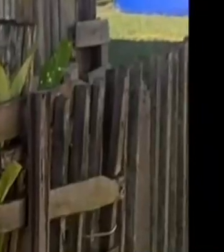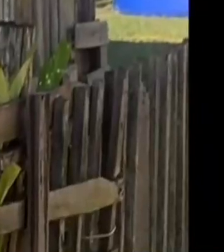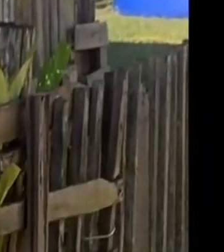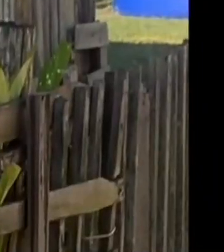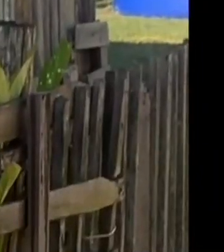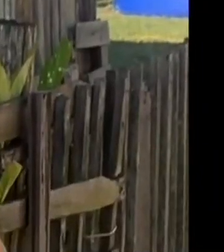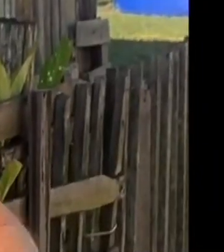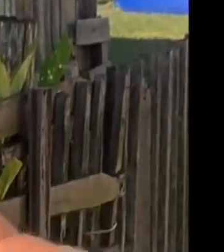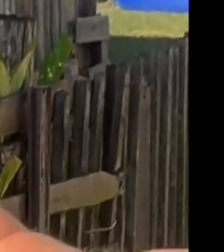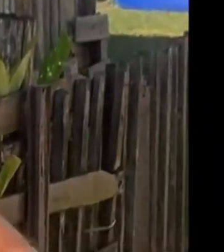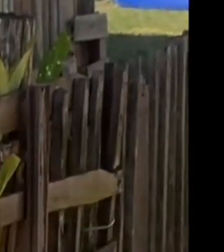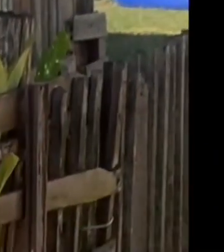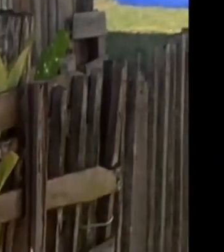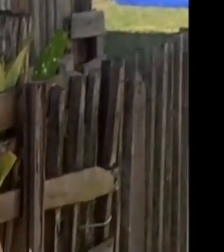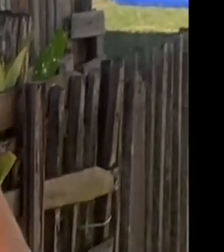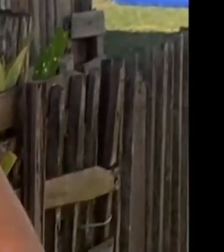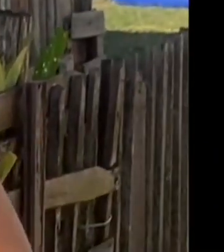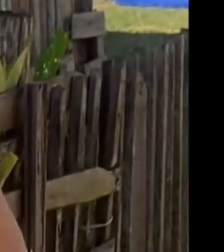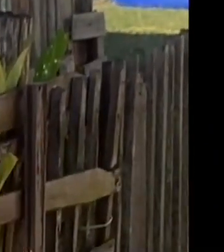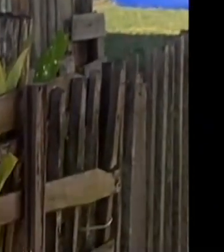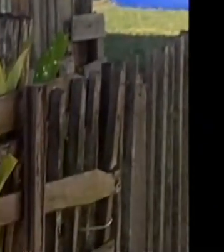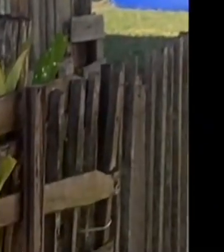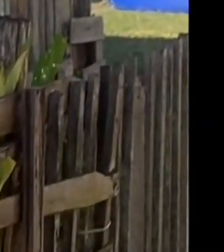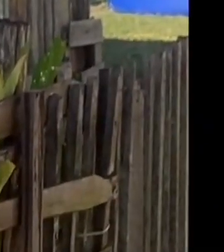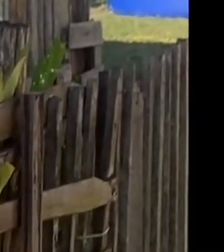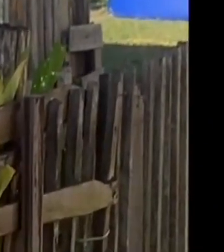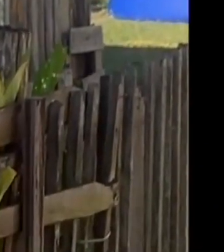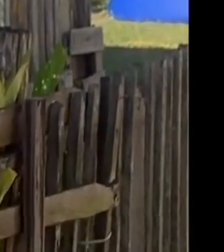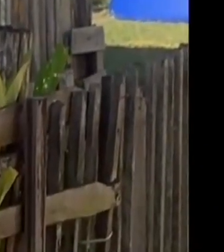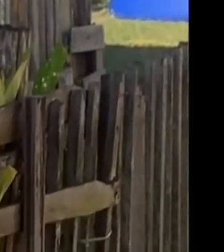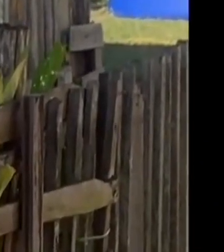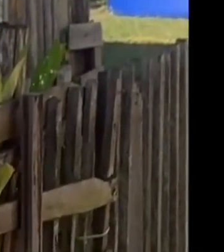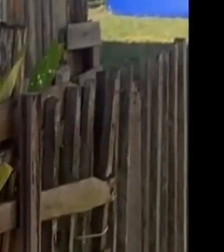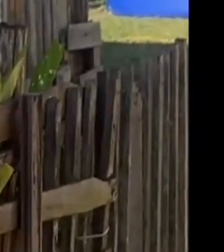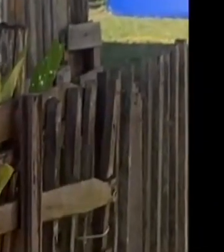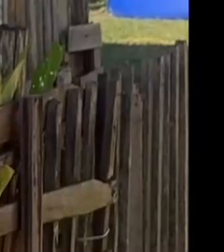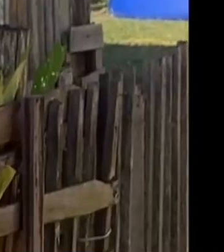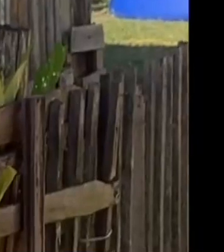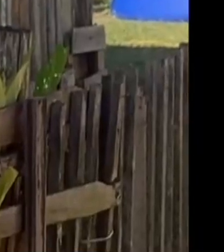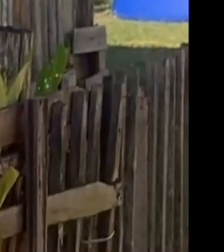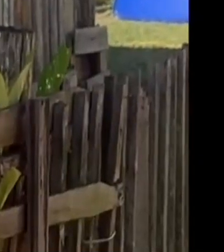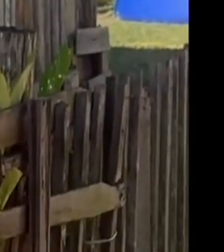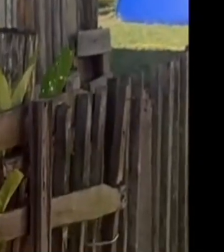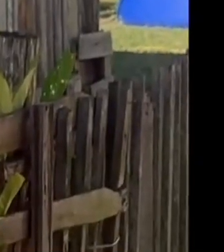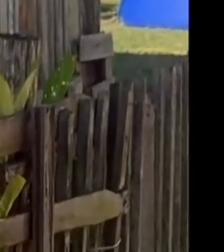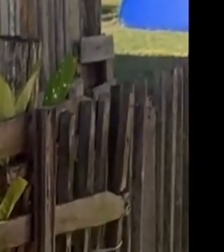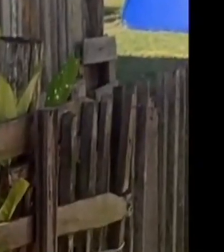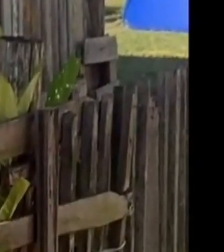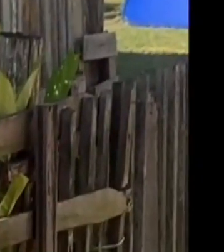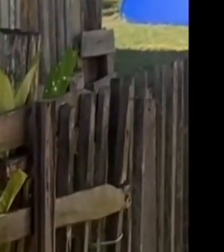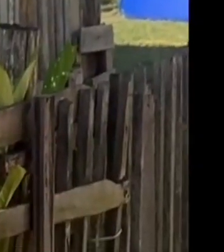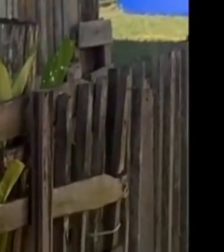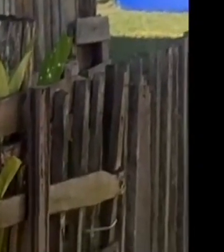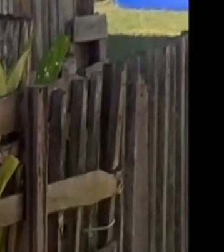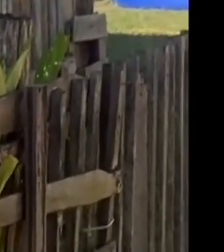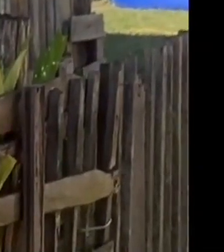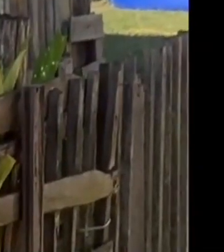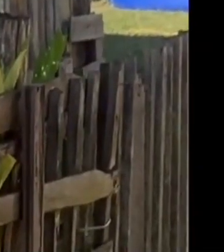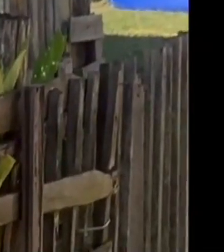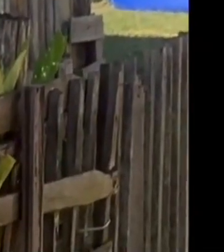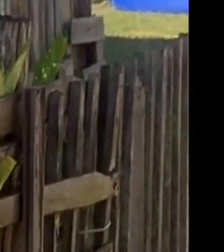chuva, ele joga o carro pro lado. Então, acho que não precisa esperar um carro se perder, cair ali nesse rio,